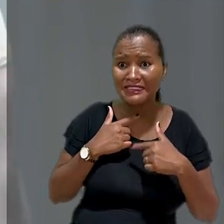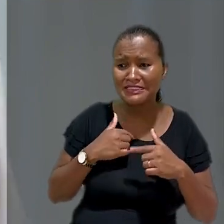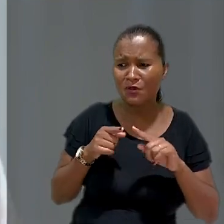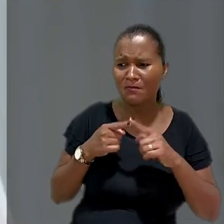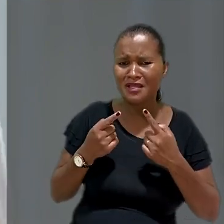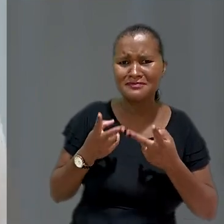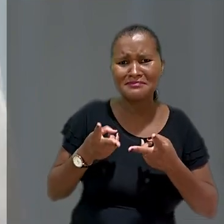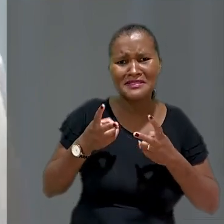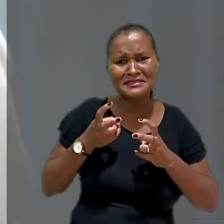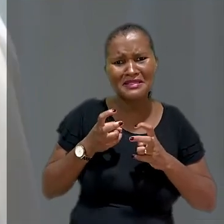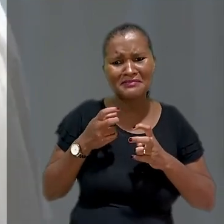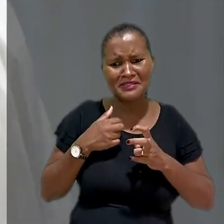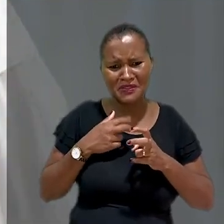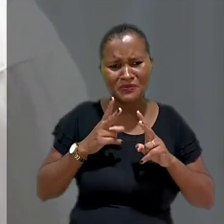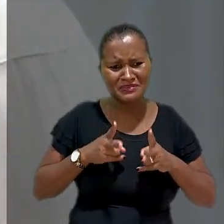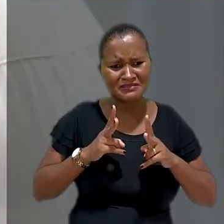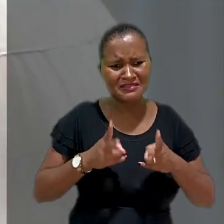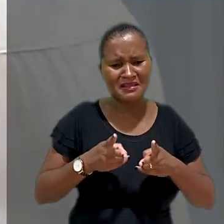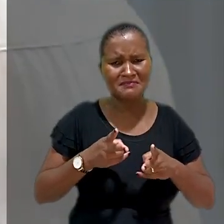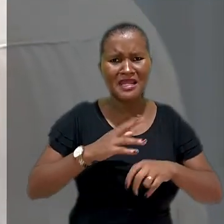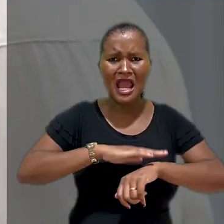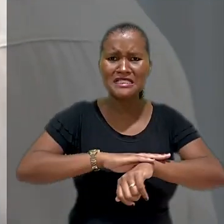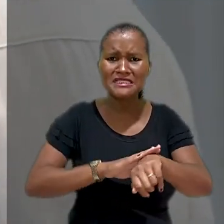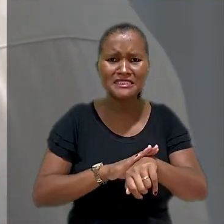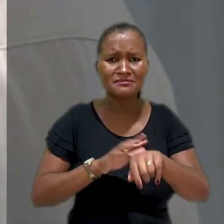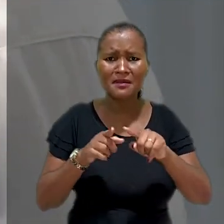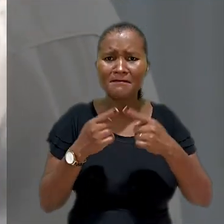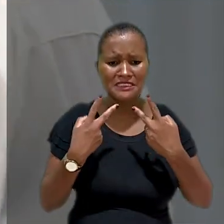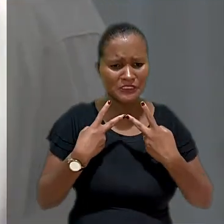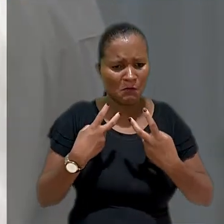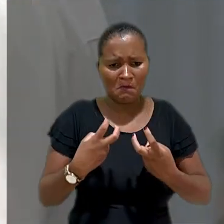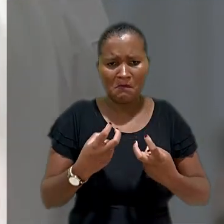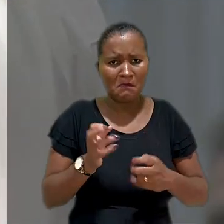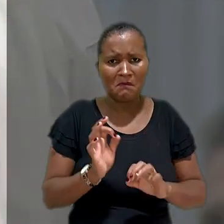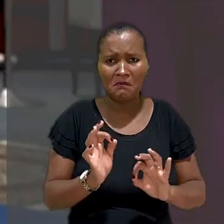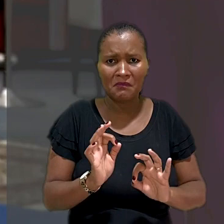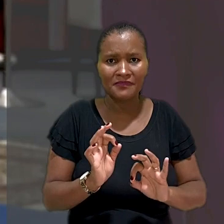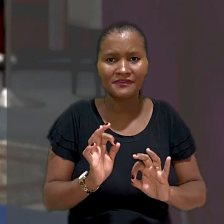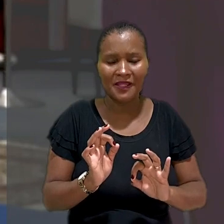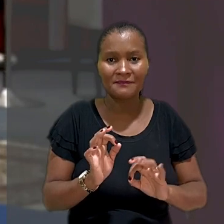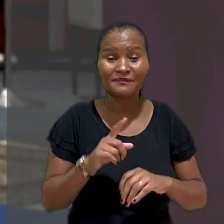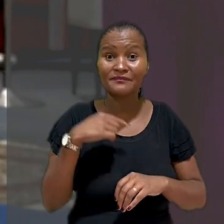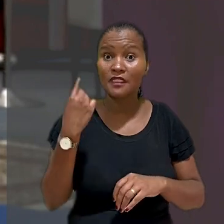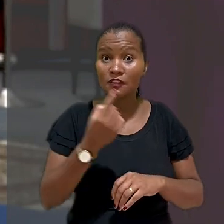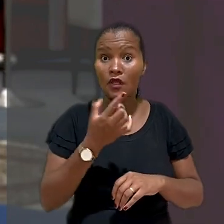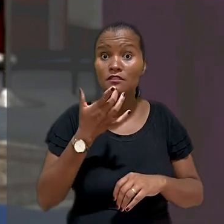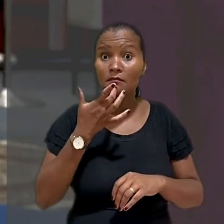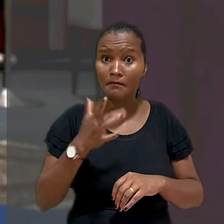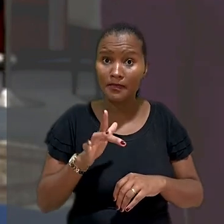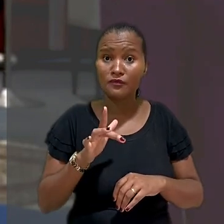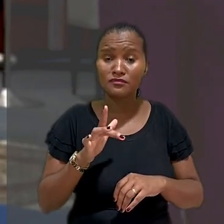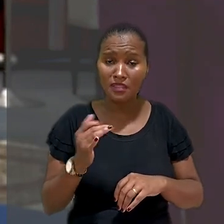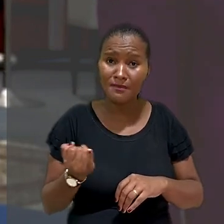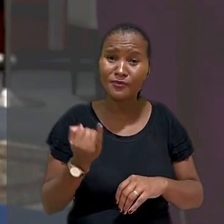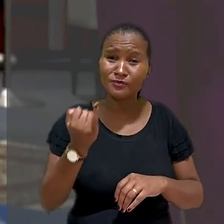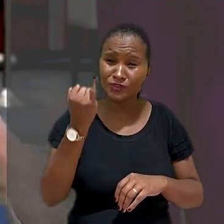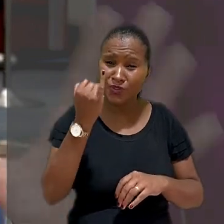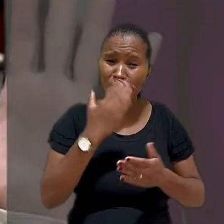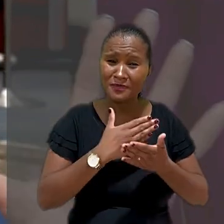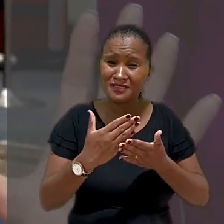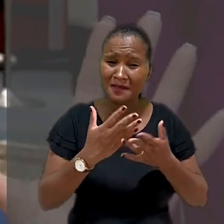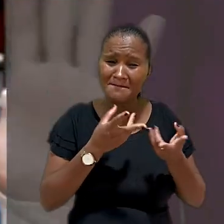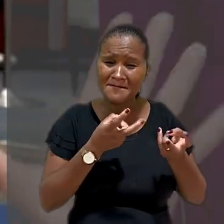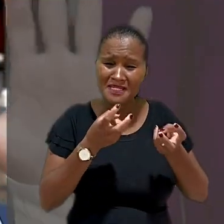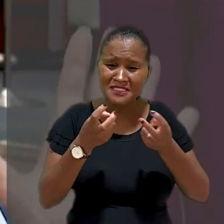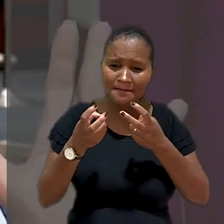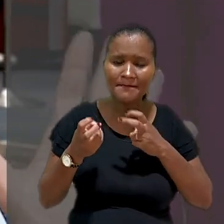personagem percebe que sempre foi racista só não se dava conta disso para nós brancos é muito importante a gente começar